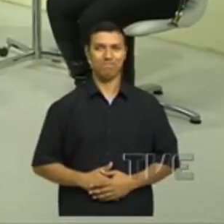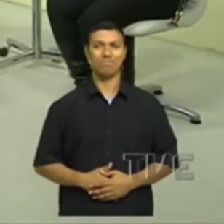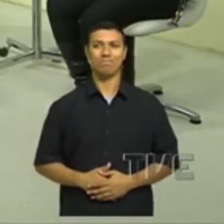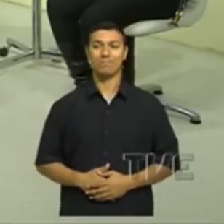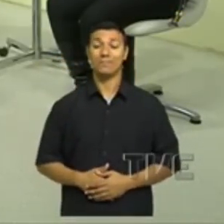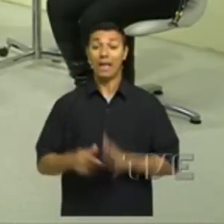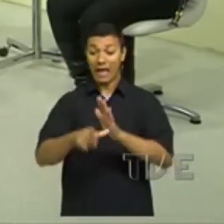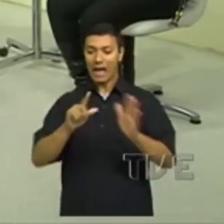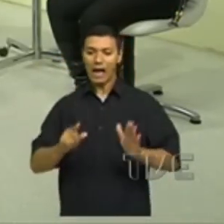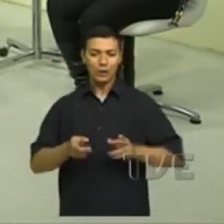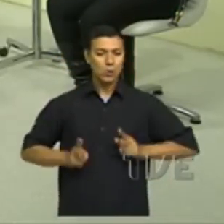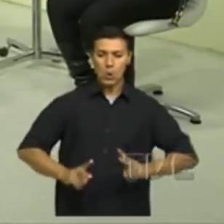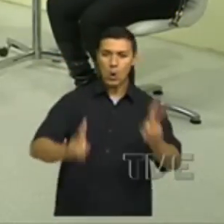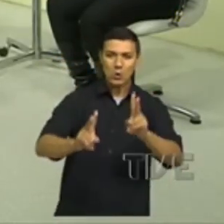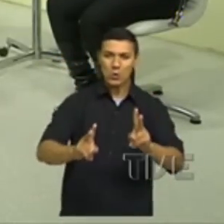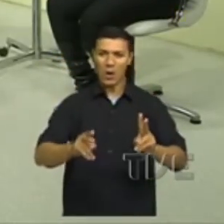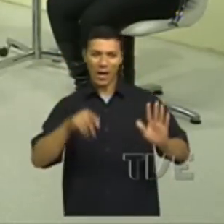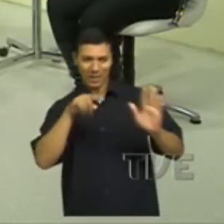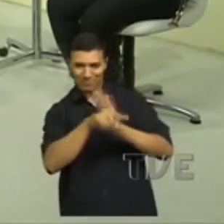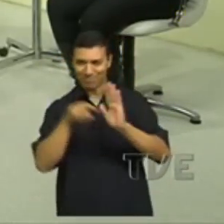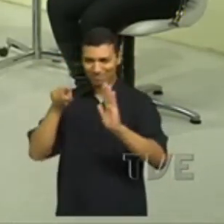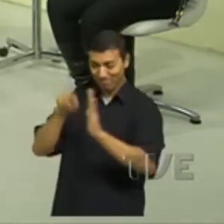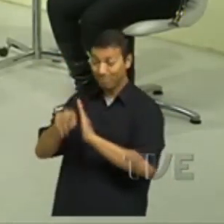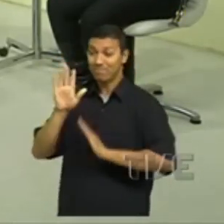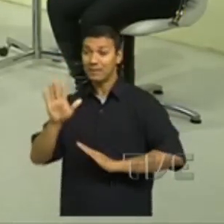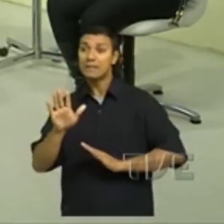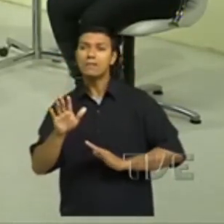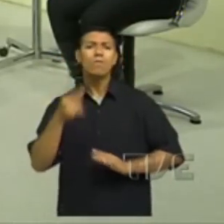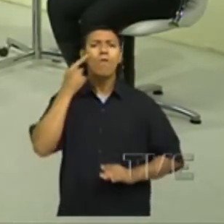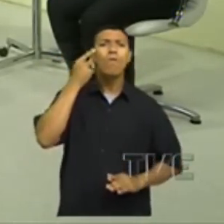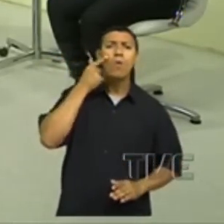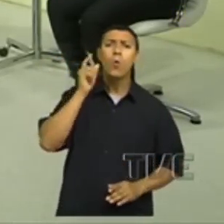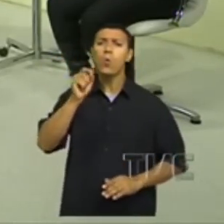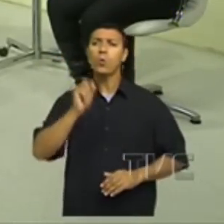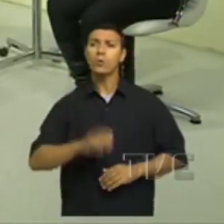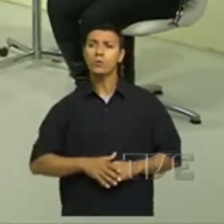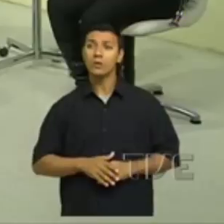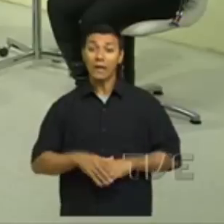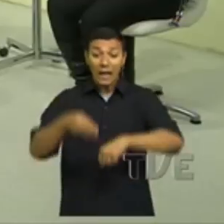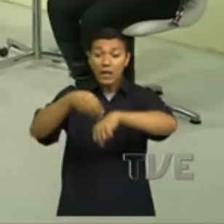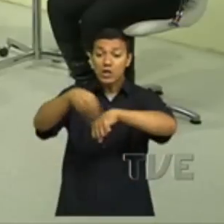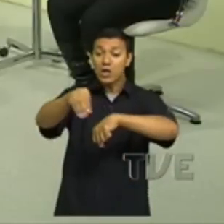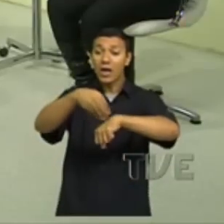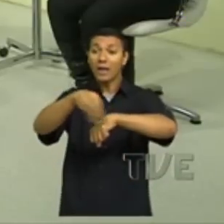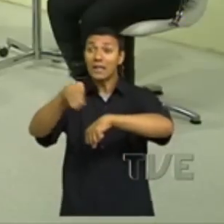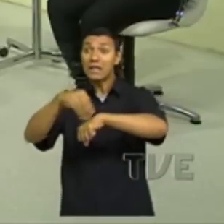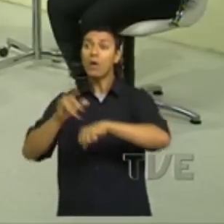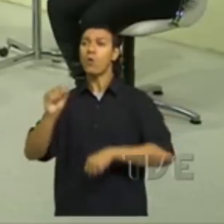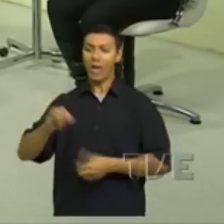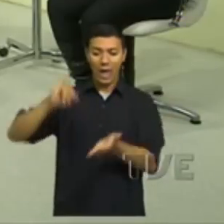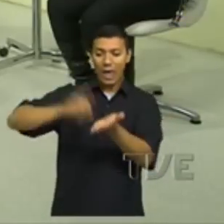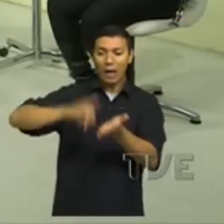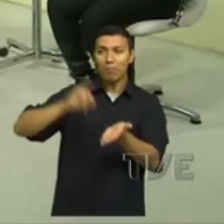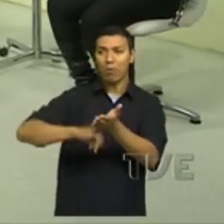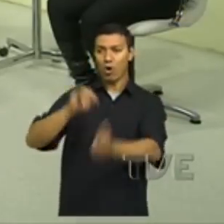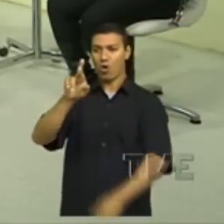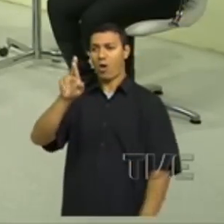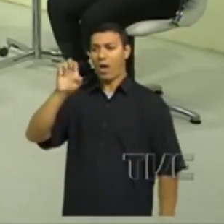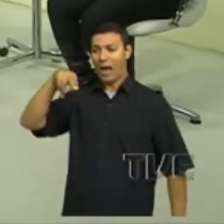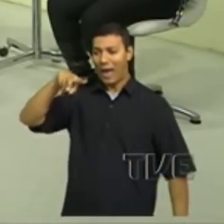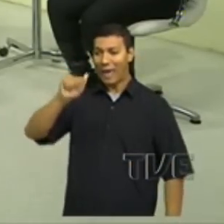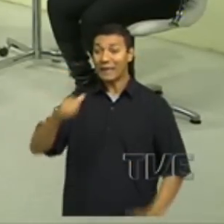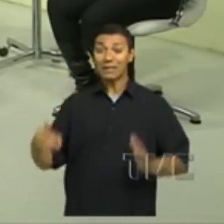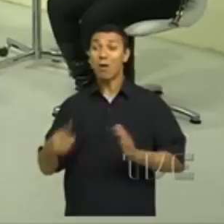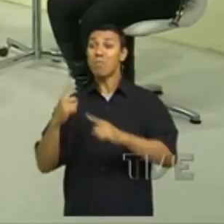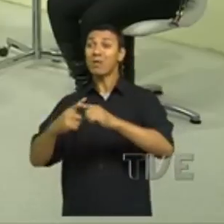Antes de continuarmos com a entrevista, nós vamos acompanhar agora uma dica sobre o imposto de renda, porque o Cidadania até o dia